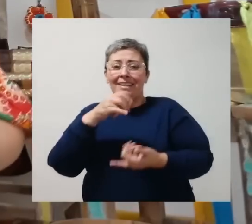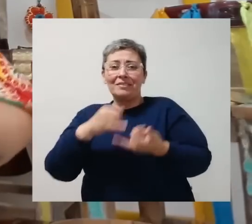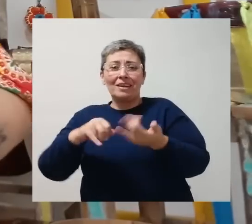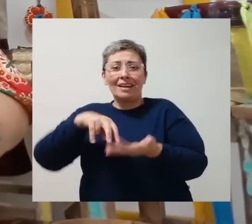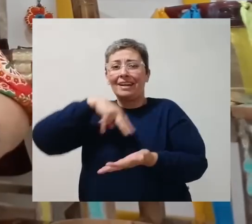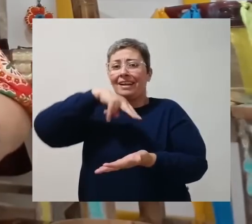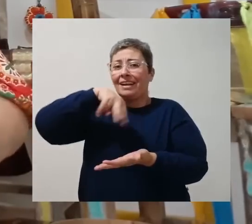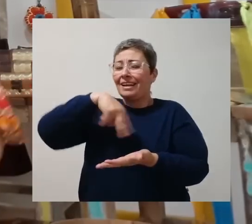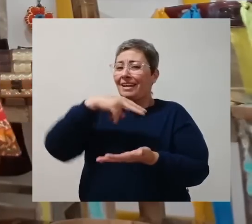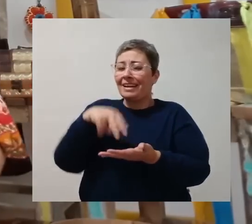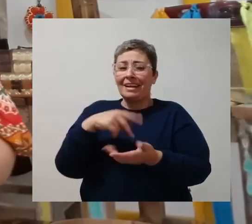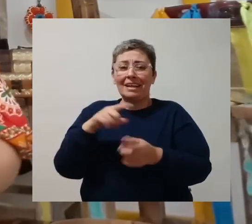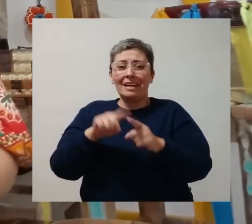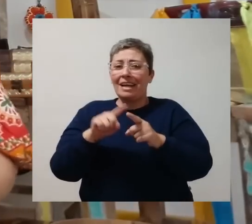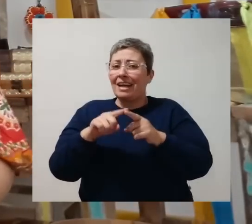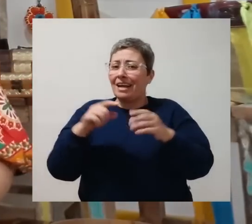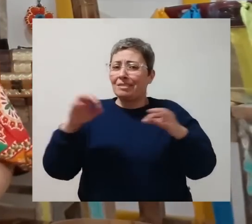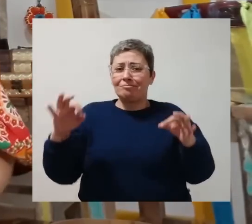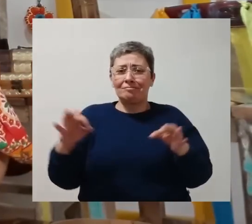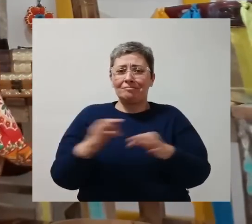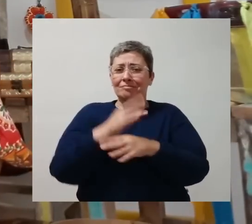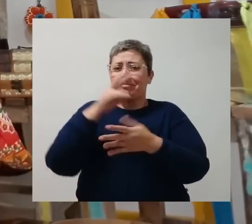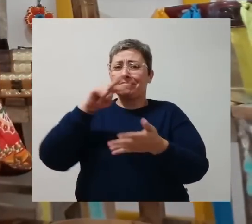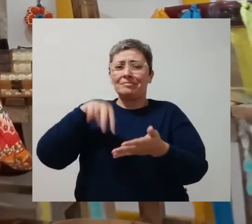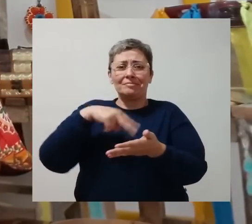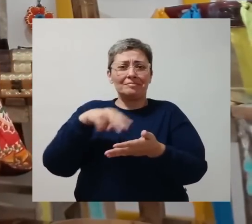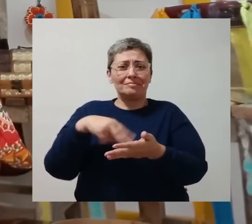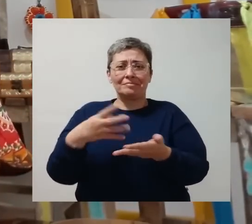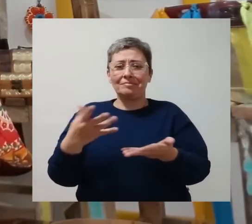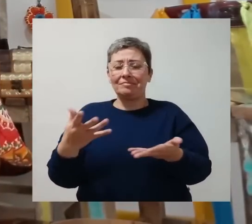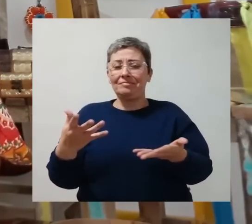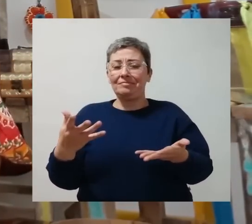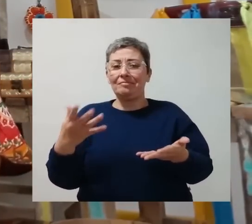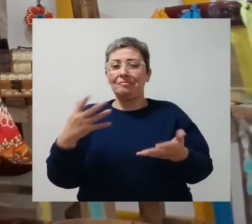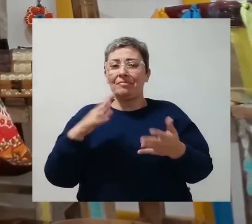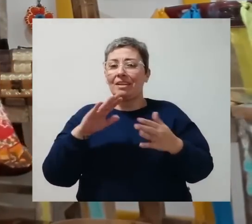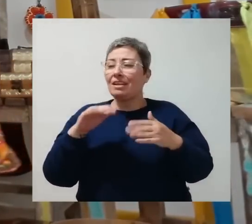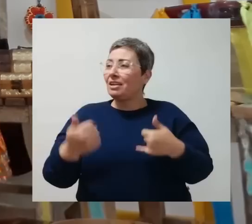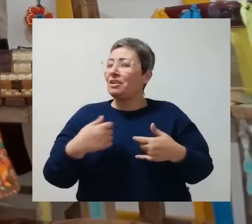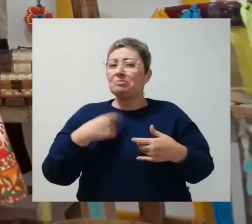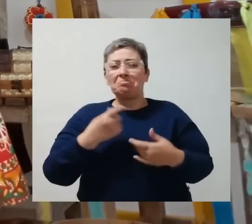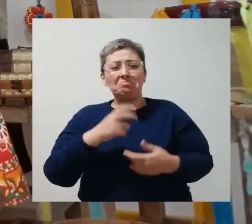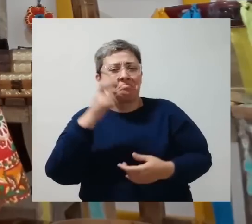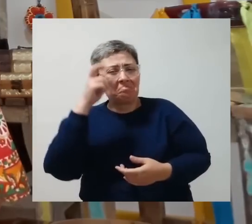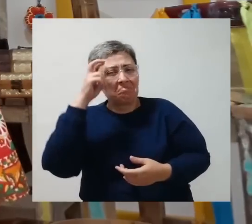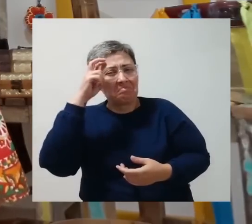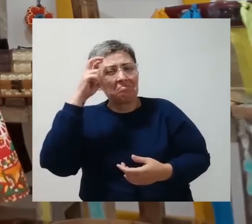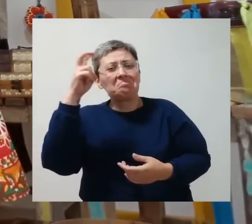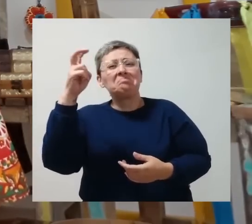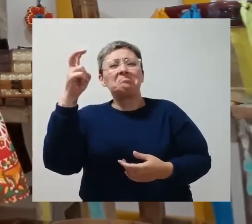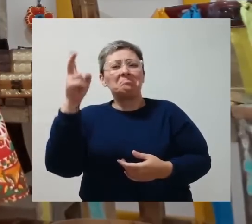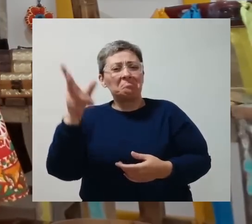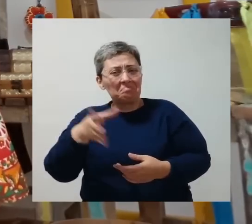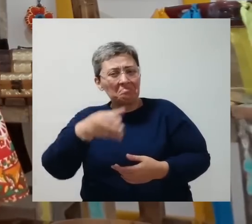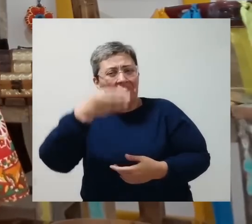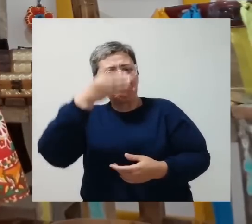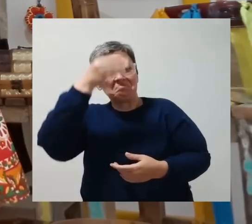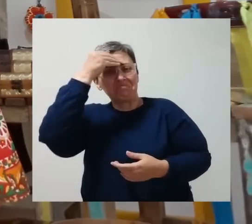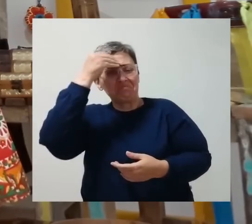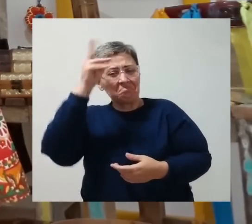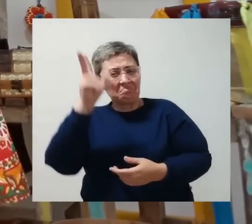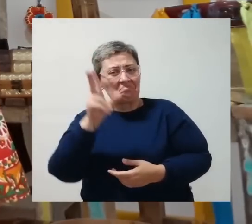dançando, é um pleno dançarino. Quanta sabedoria